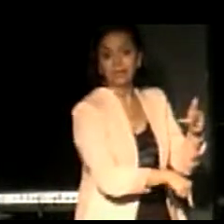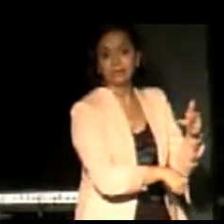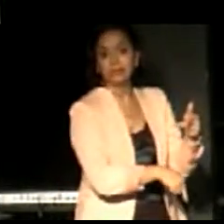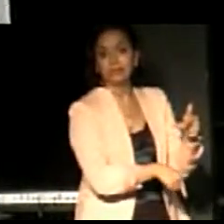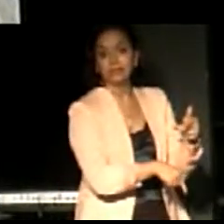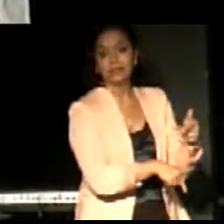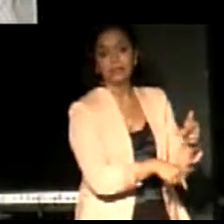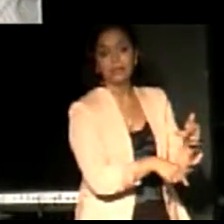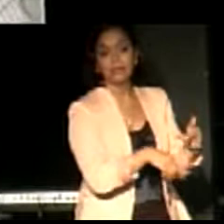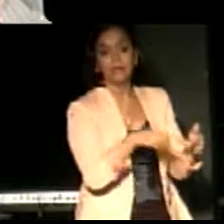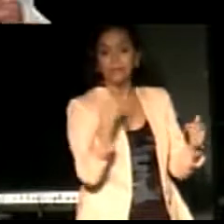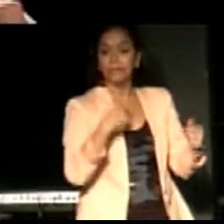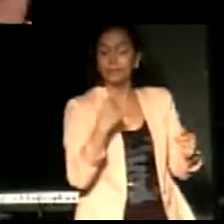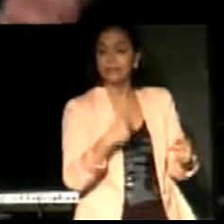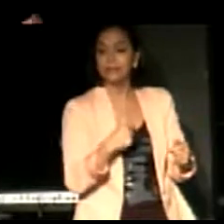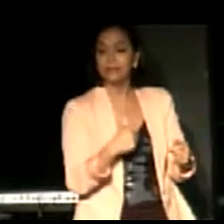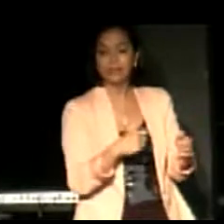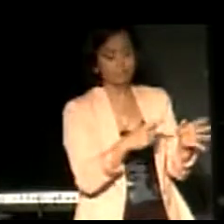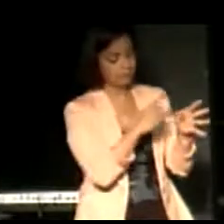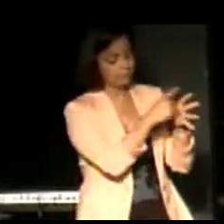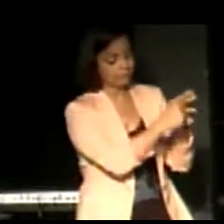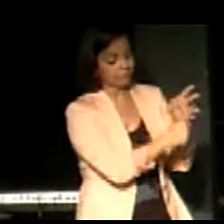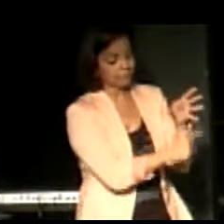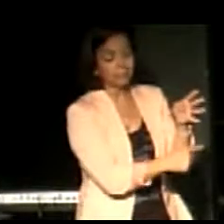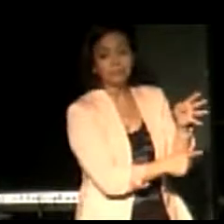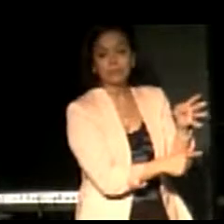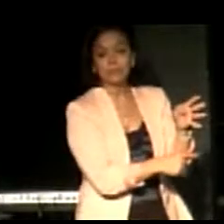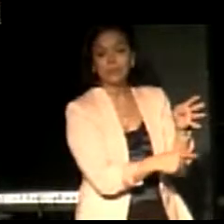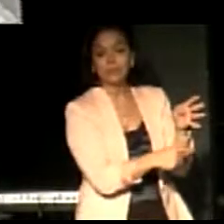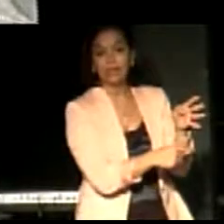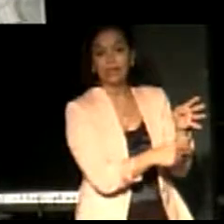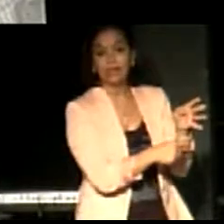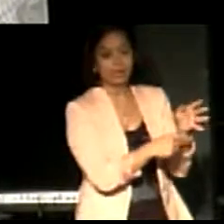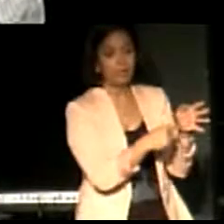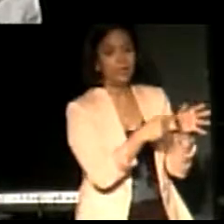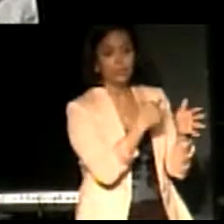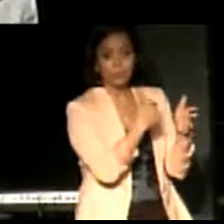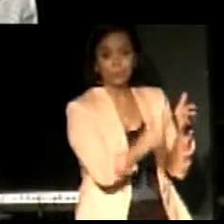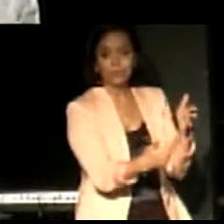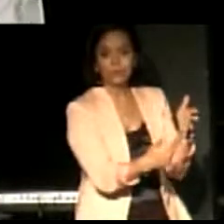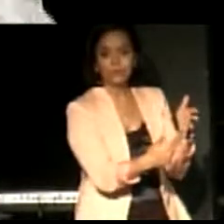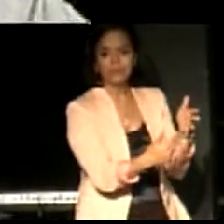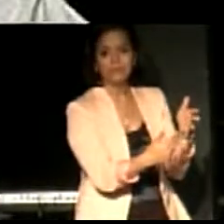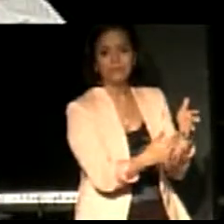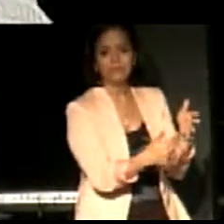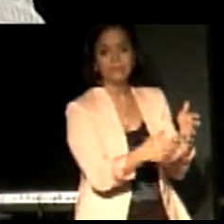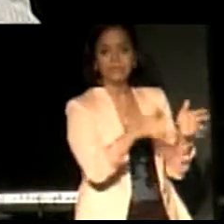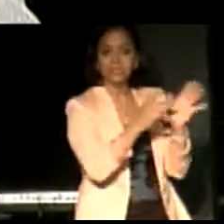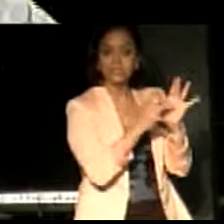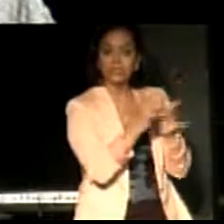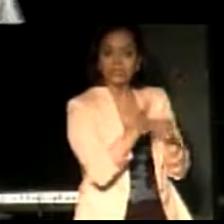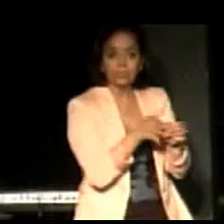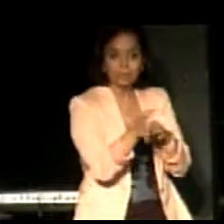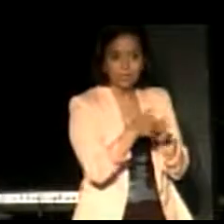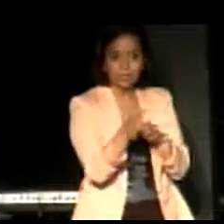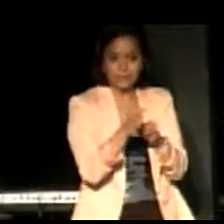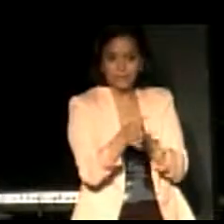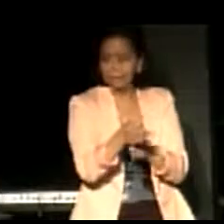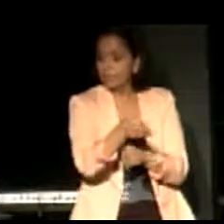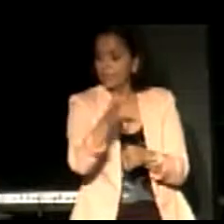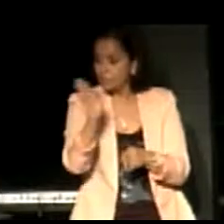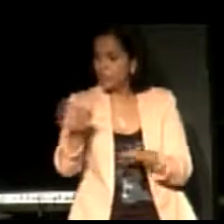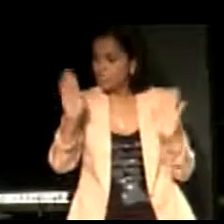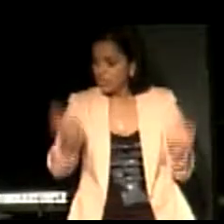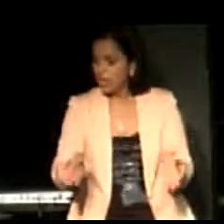assim. Vivam deste modo e vocês se tornarão cristão. Mas é exatamente o contrário. Visto que vocês